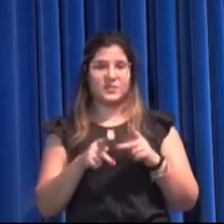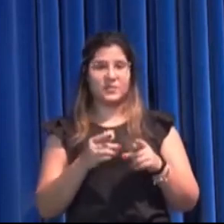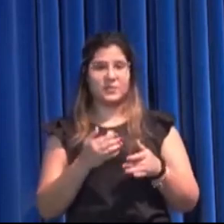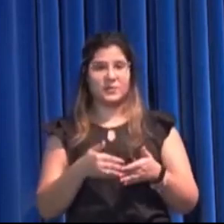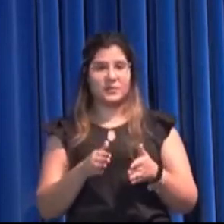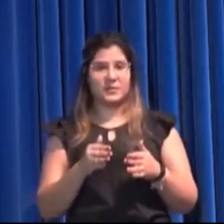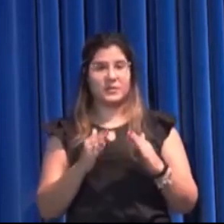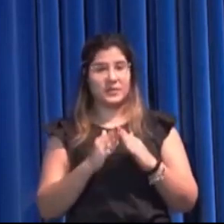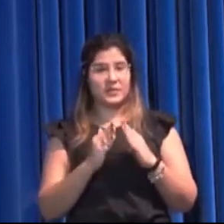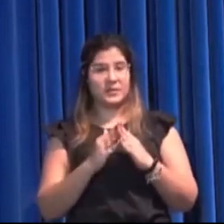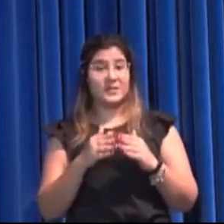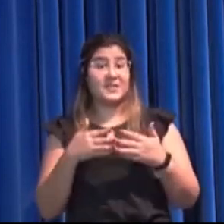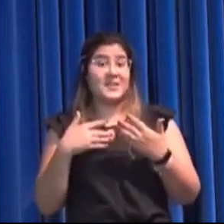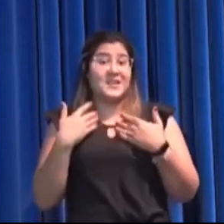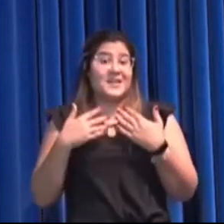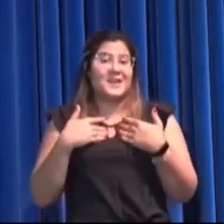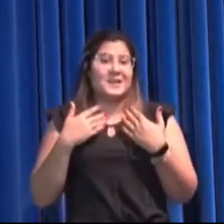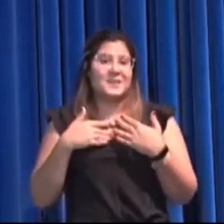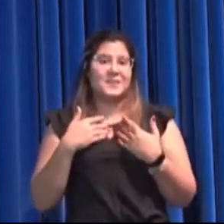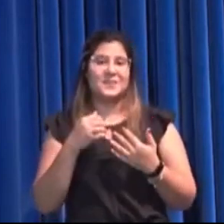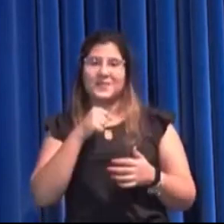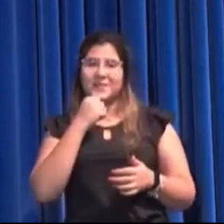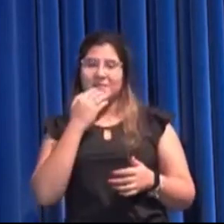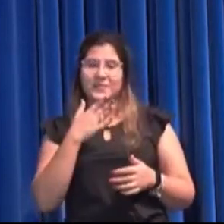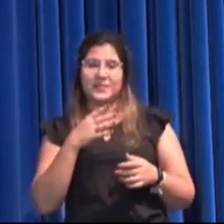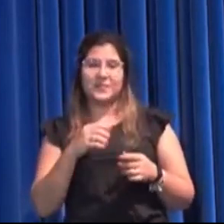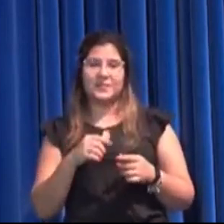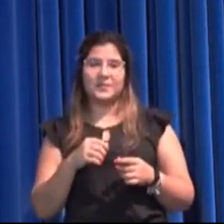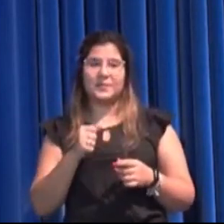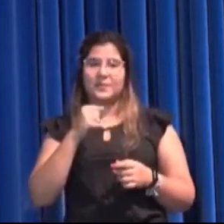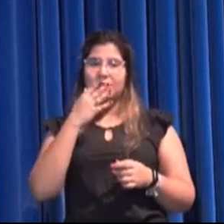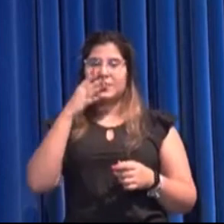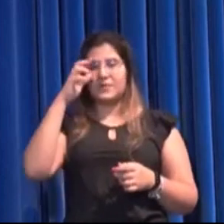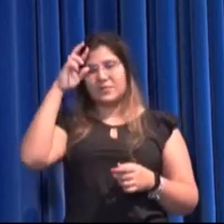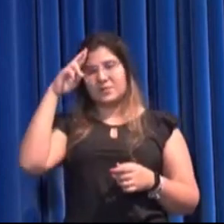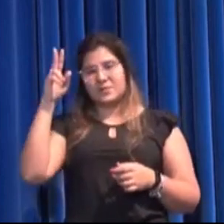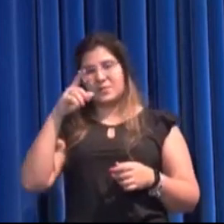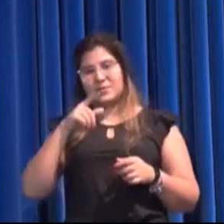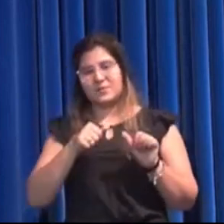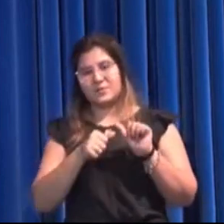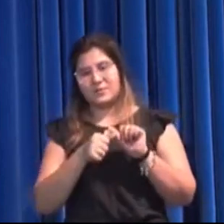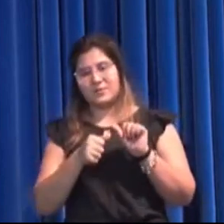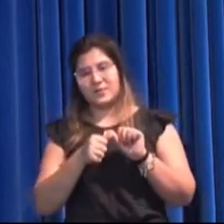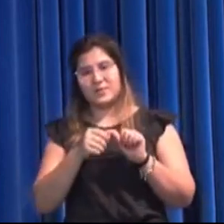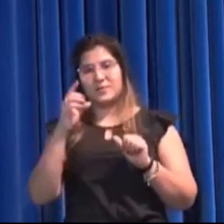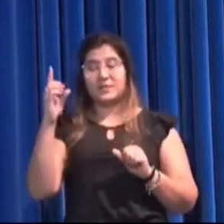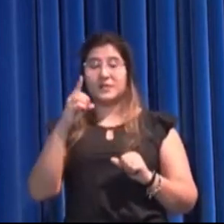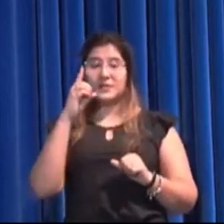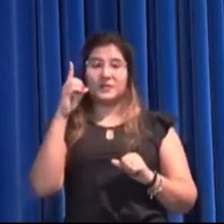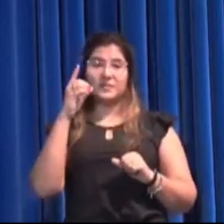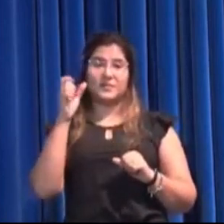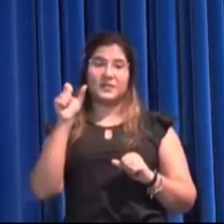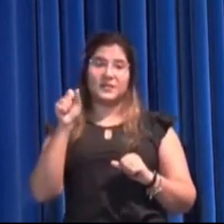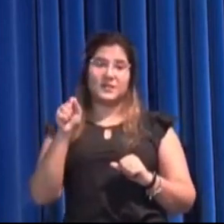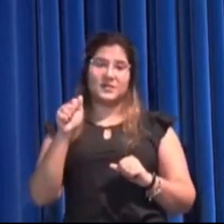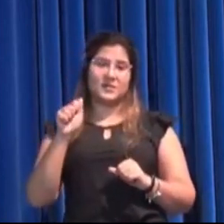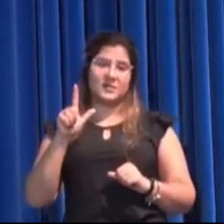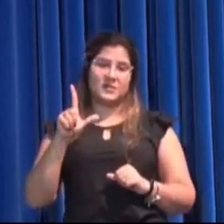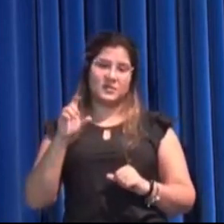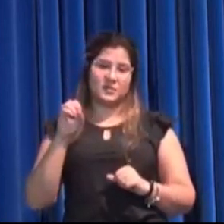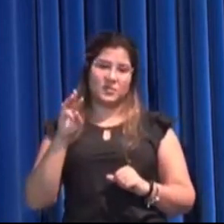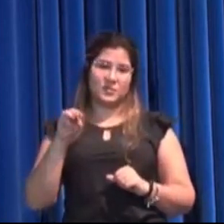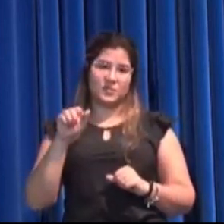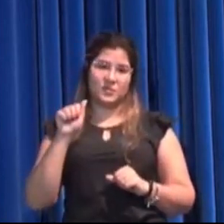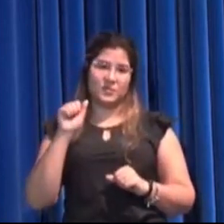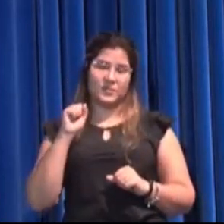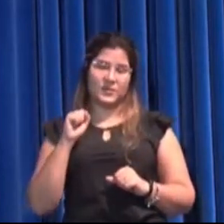bom ânimo, pelo bem que o Senhor tinha feito a Davi e a Salomão e ao povo de Israel. Esse texto está em 2 Crônicas